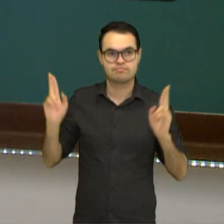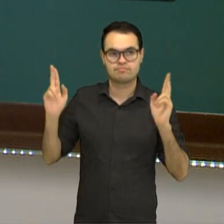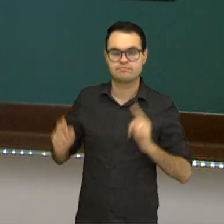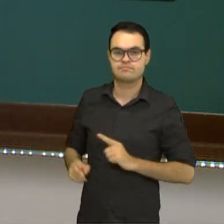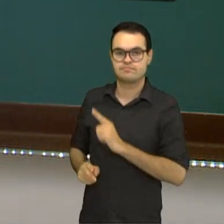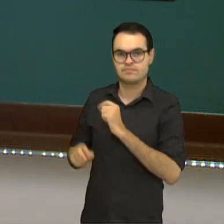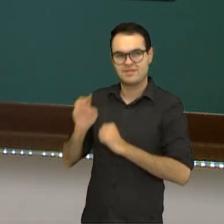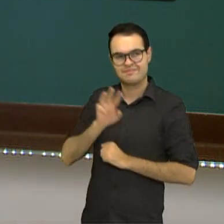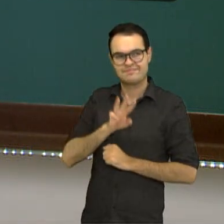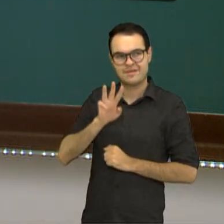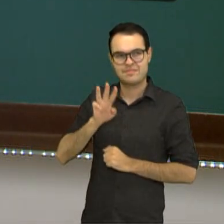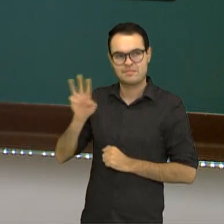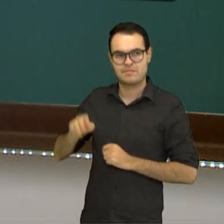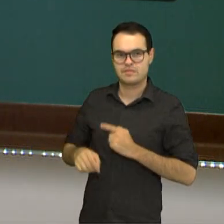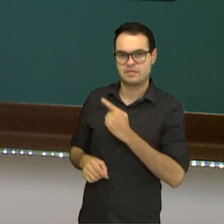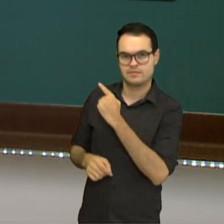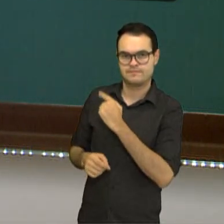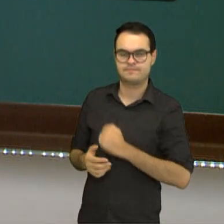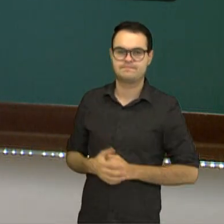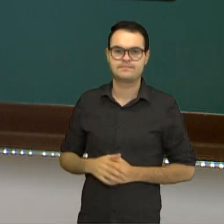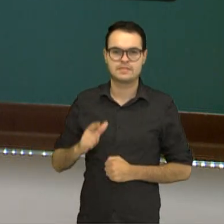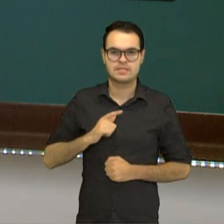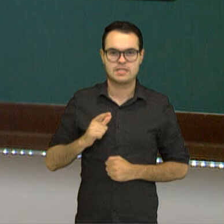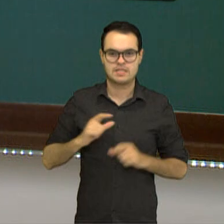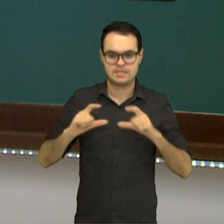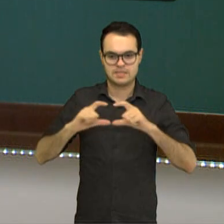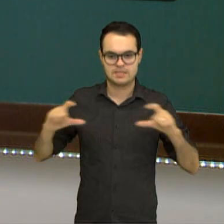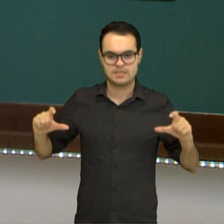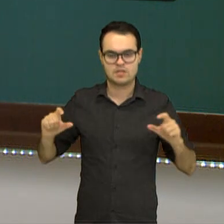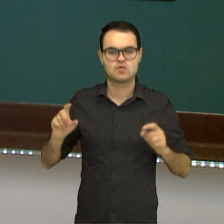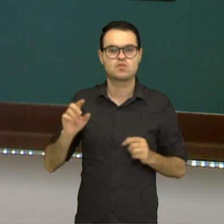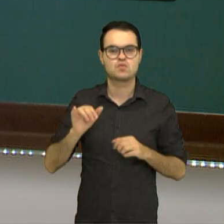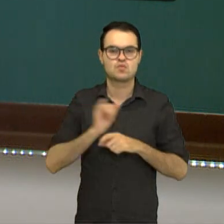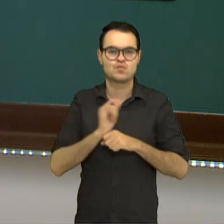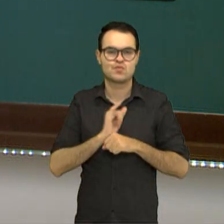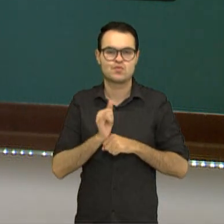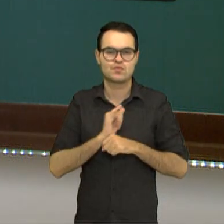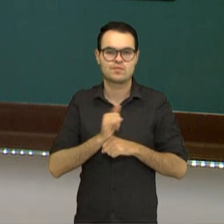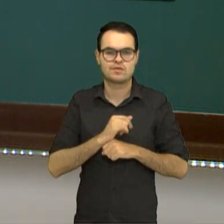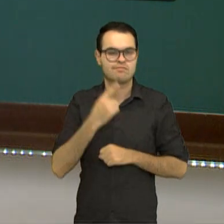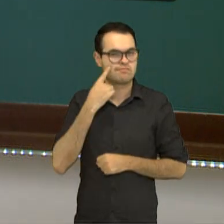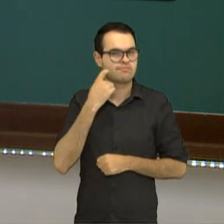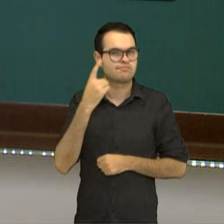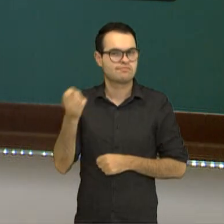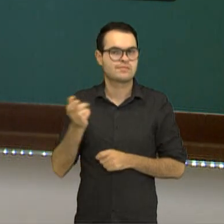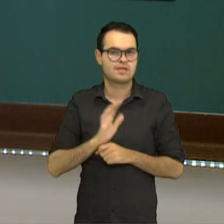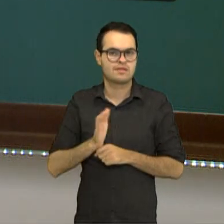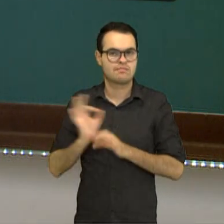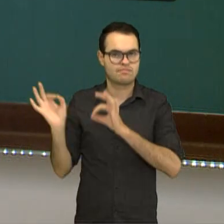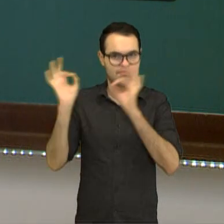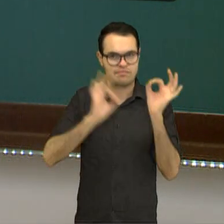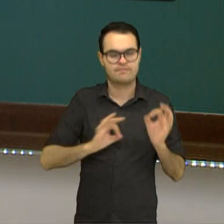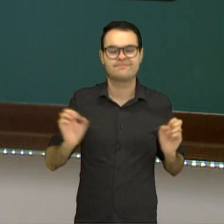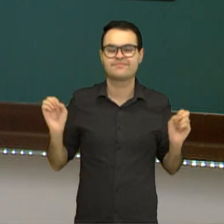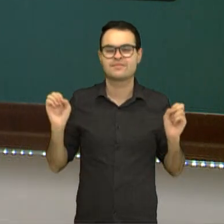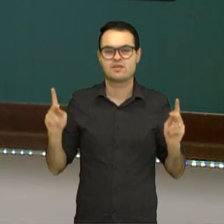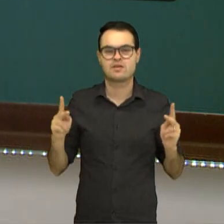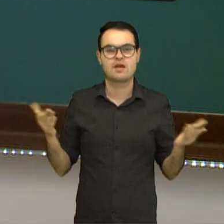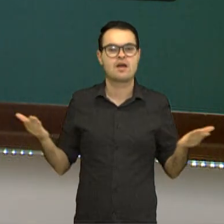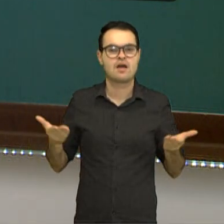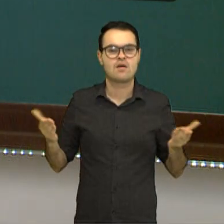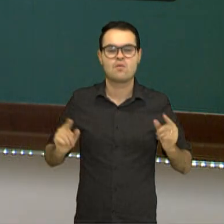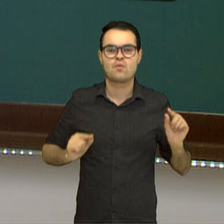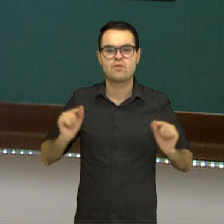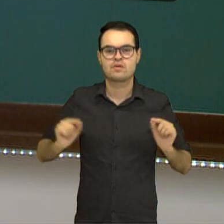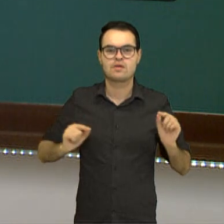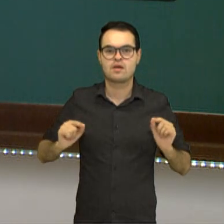Interview with Chimamanda, tá? E nós temos no YouTube. Bem interessante assistir, ok? Vamos lá, então. Então, aqui